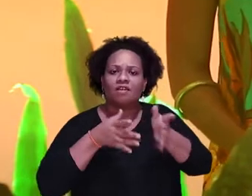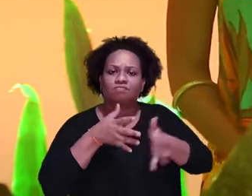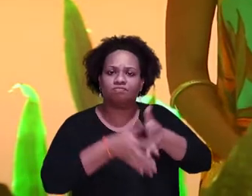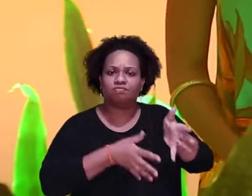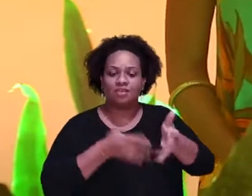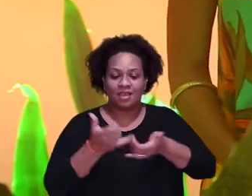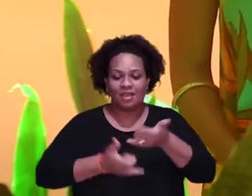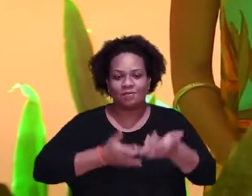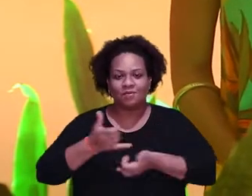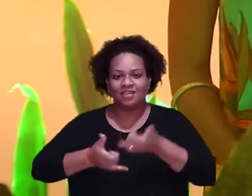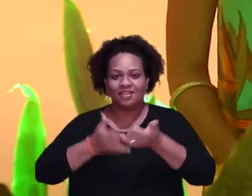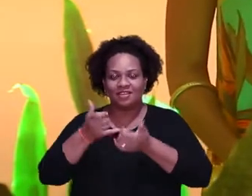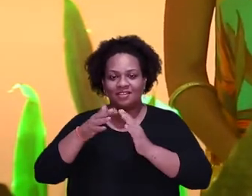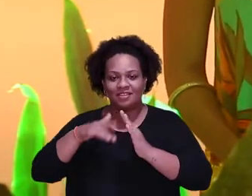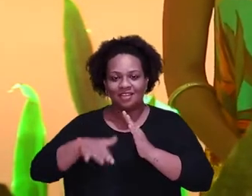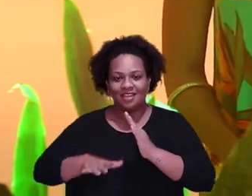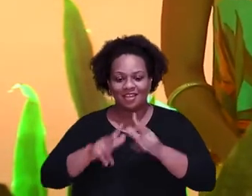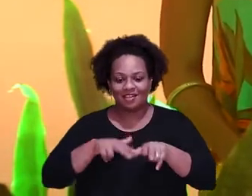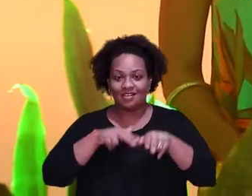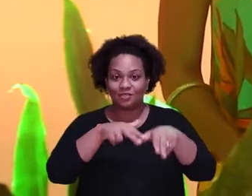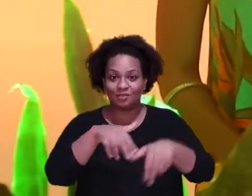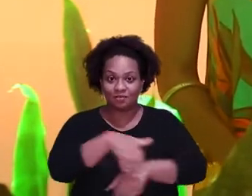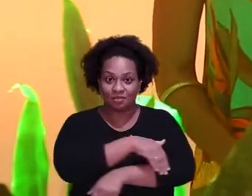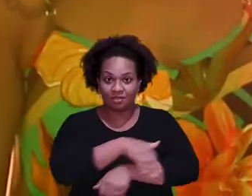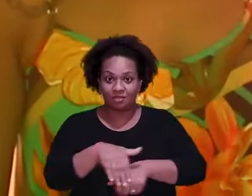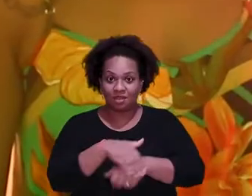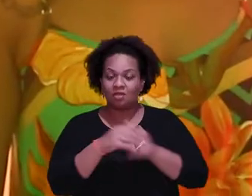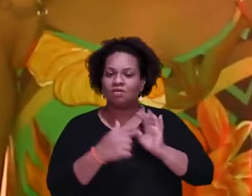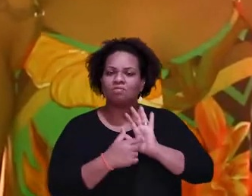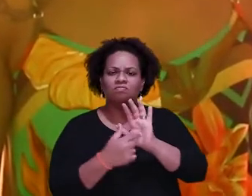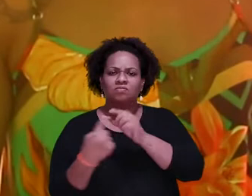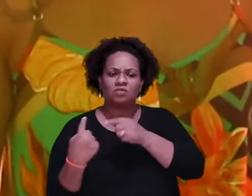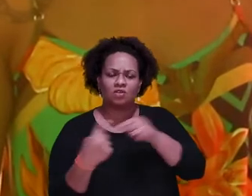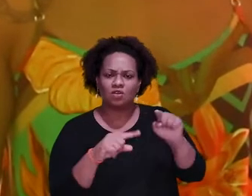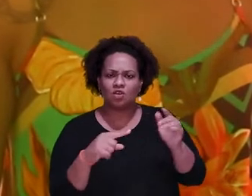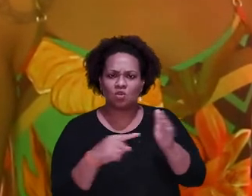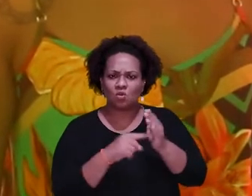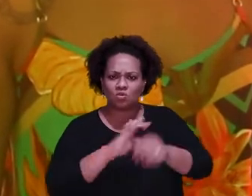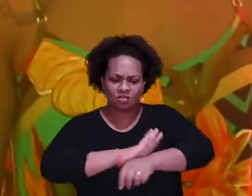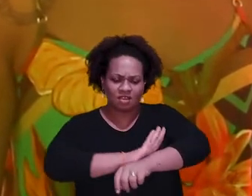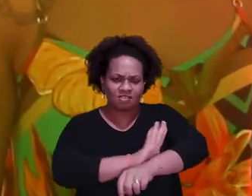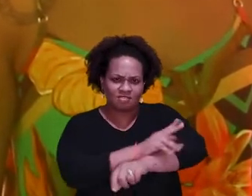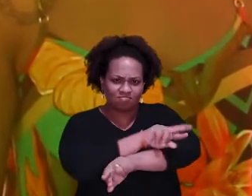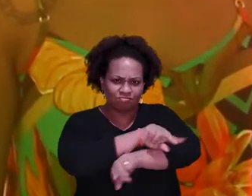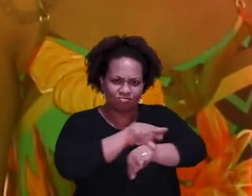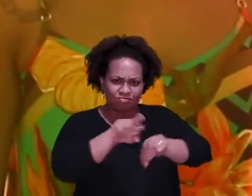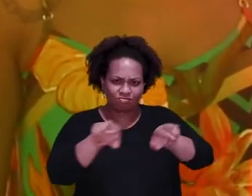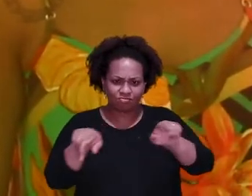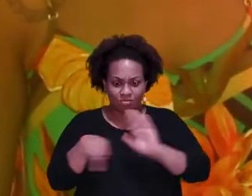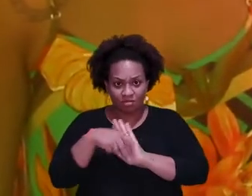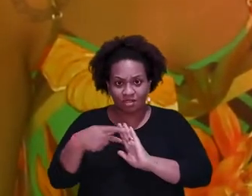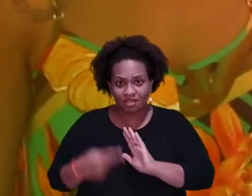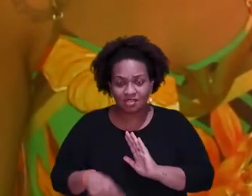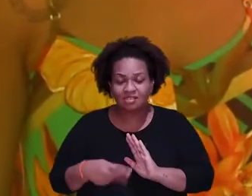fala que faz oficial brinquedo de terreiro é o Candomblé na rua o afoxé denunciar o racismo em suas diversas Faces